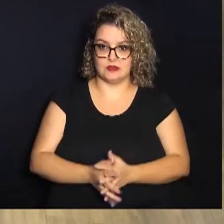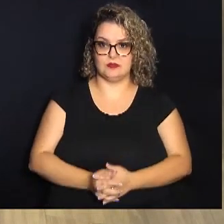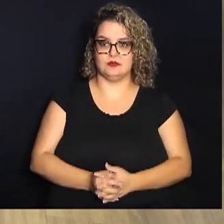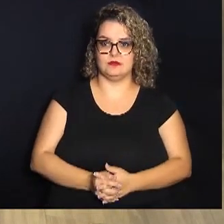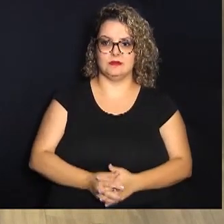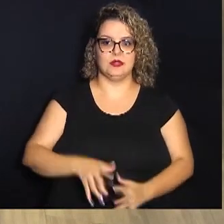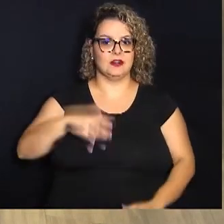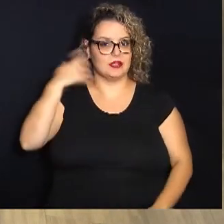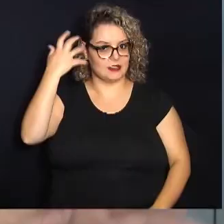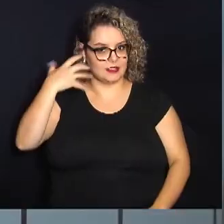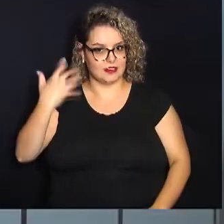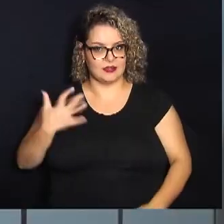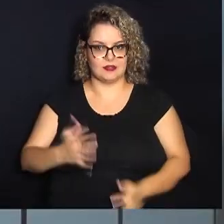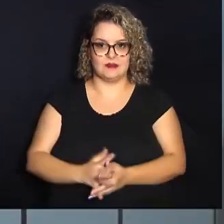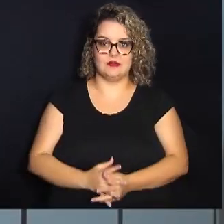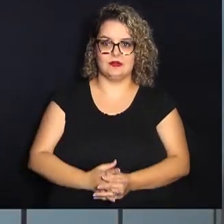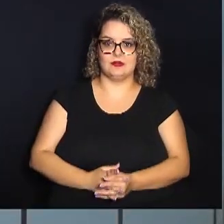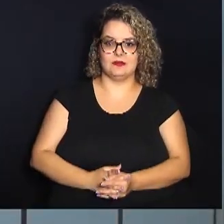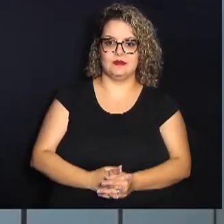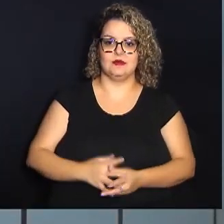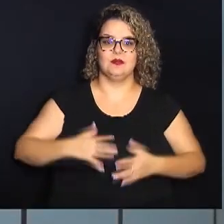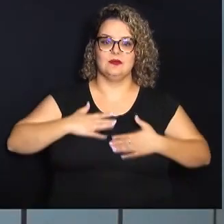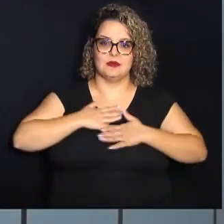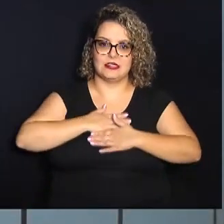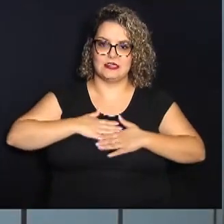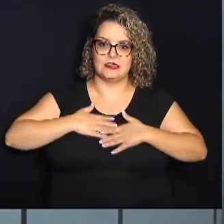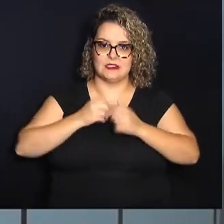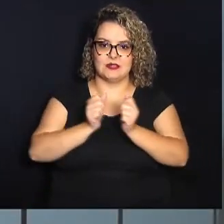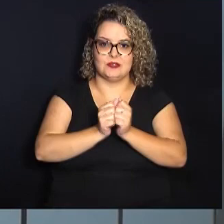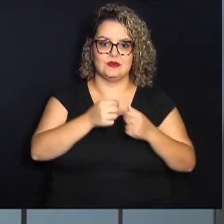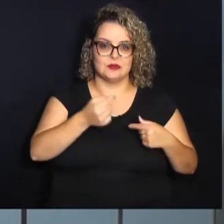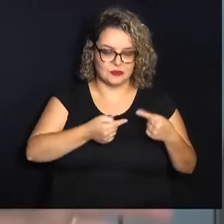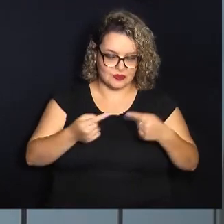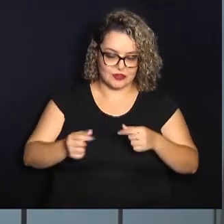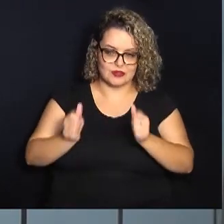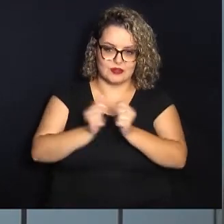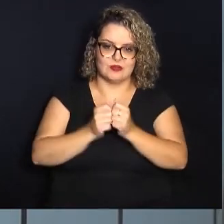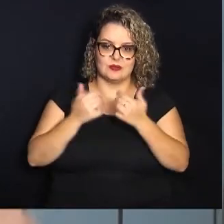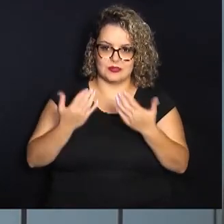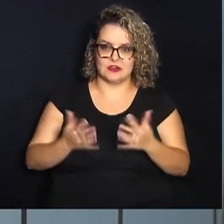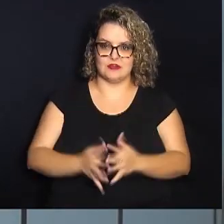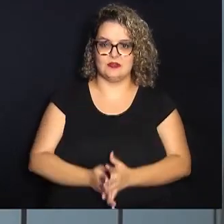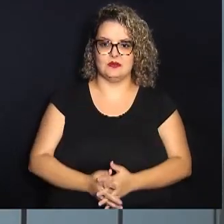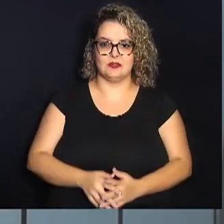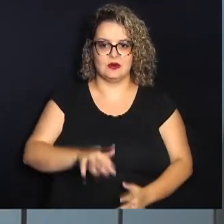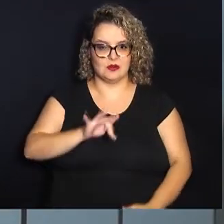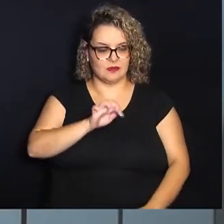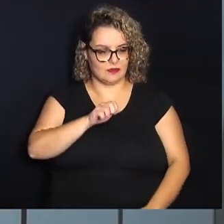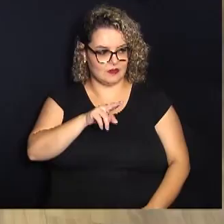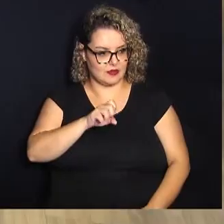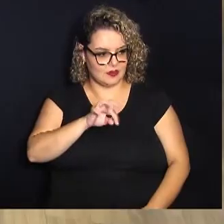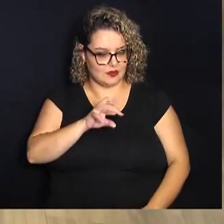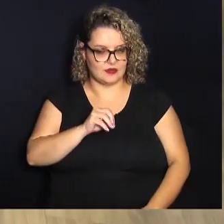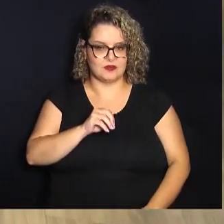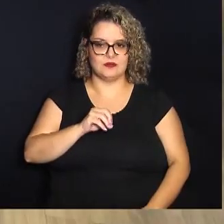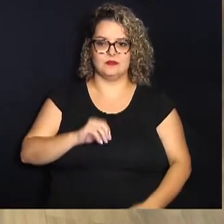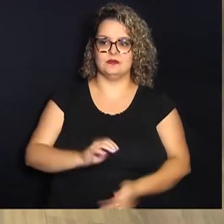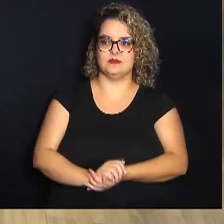Guida, prazer estar aqui debatendo esse assunto com você. Fausto da